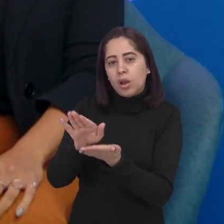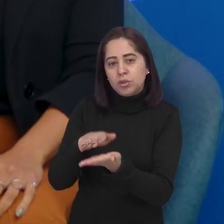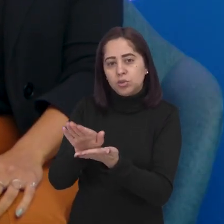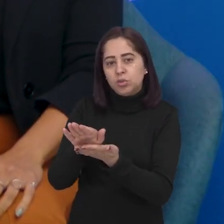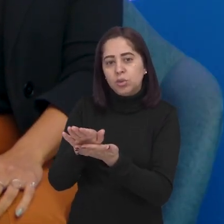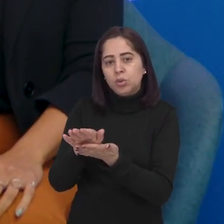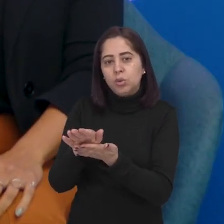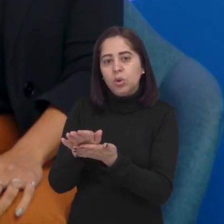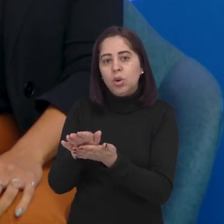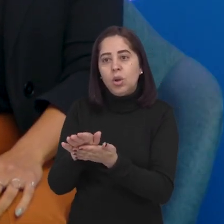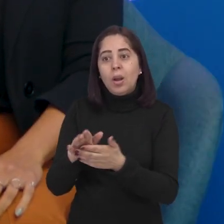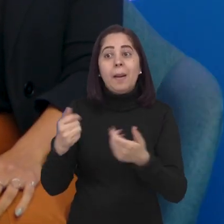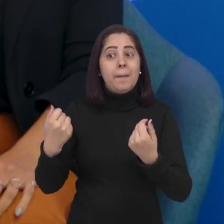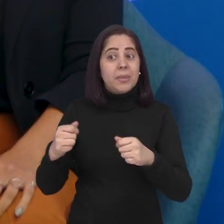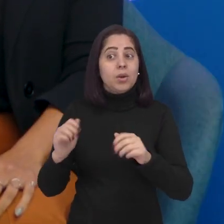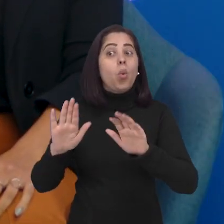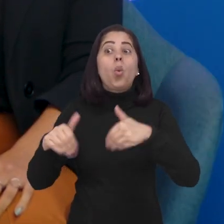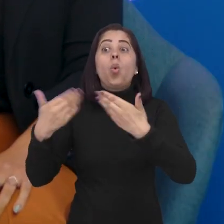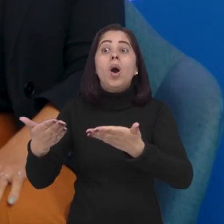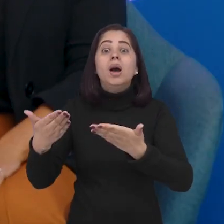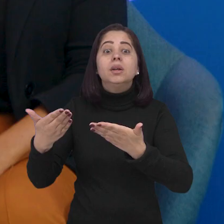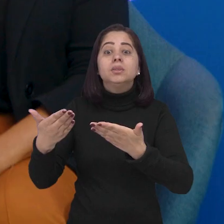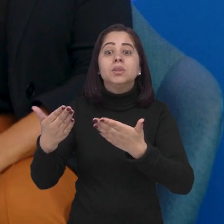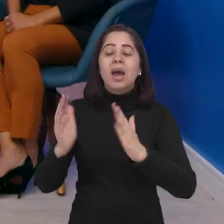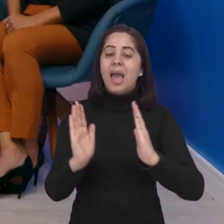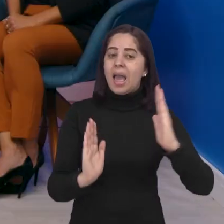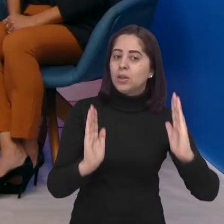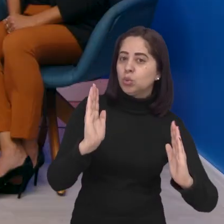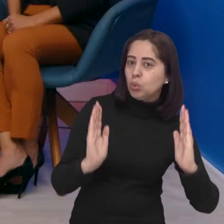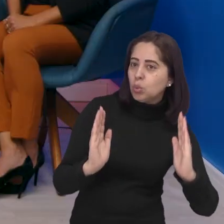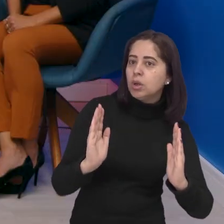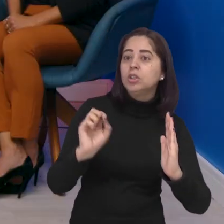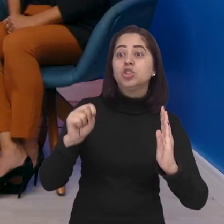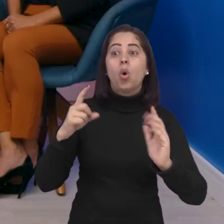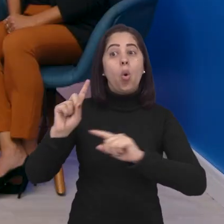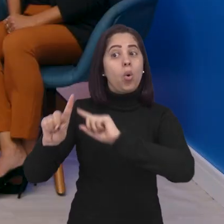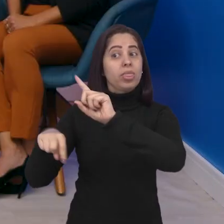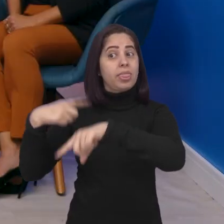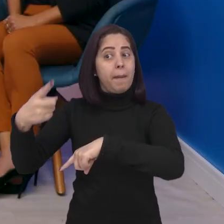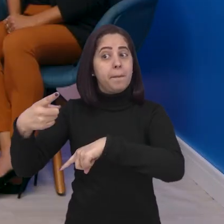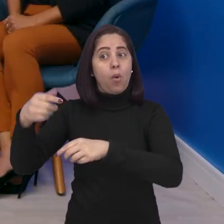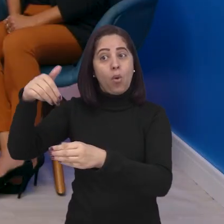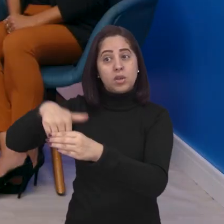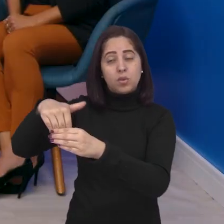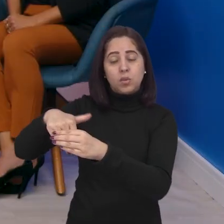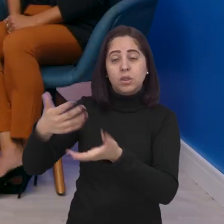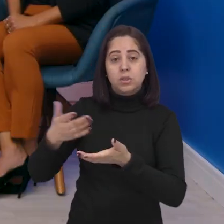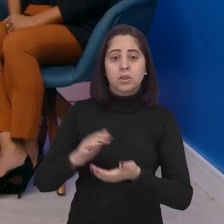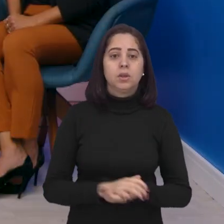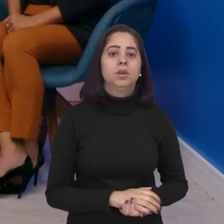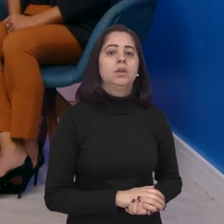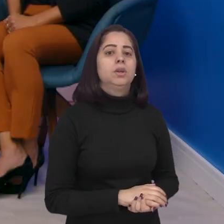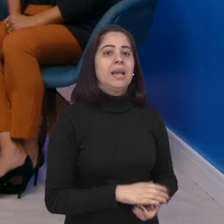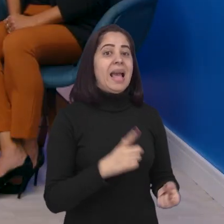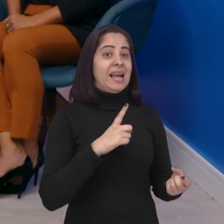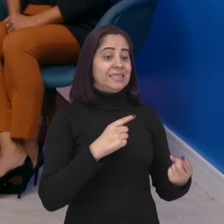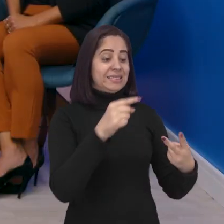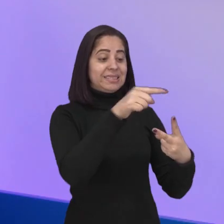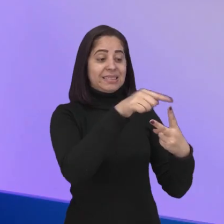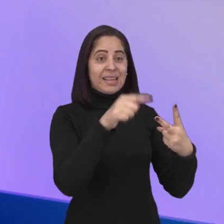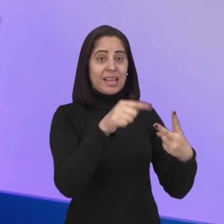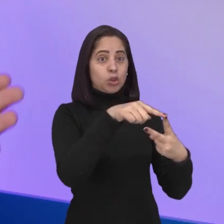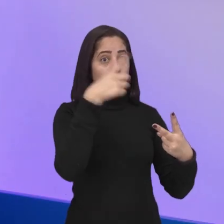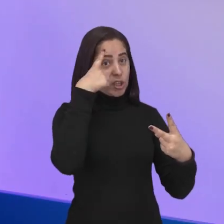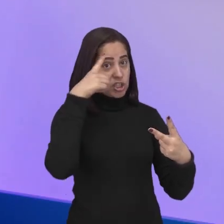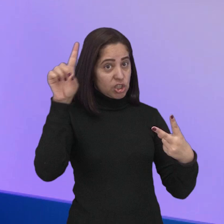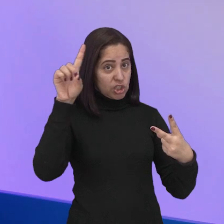forma geral, desses recursos, ela deve acontecer quando? Durante o processo ou depois ali do dia da votação? Nós temos duas